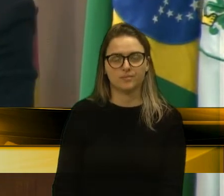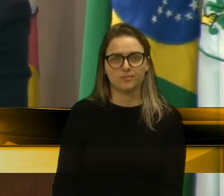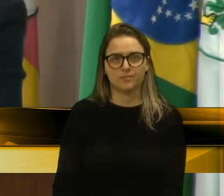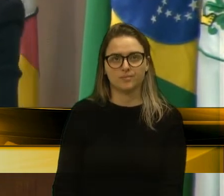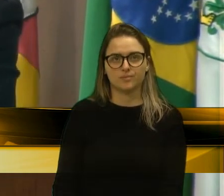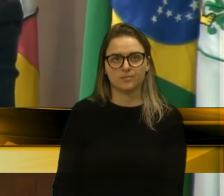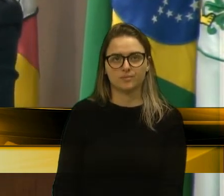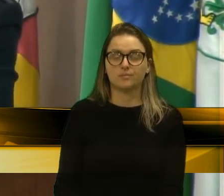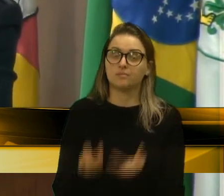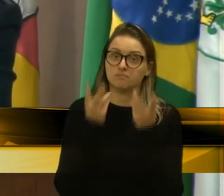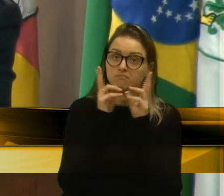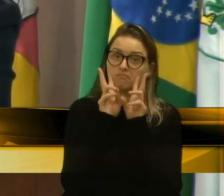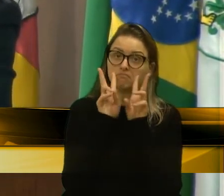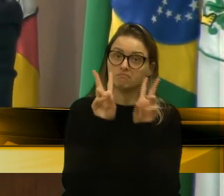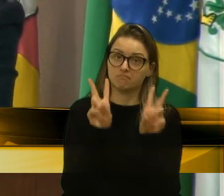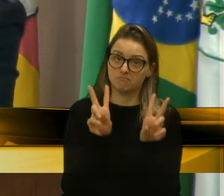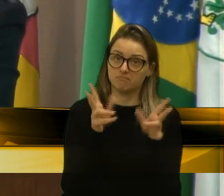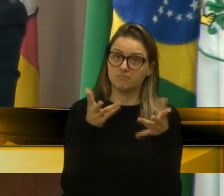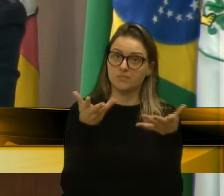Olha,